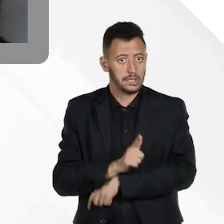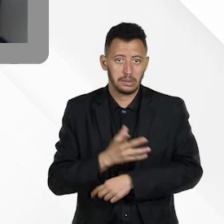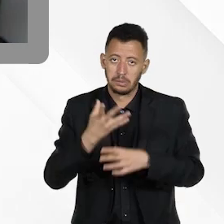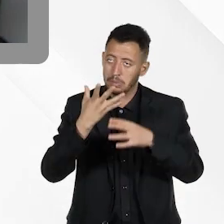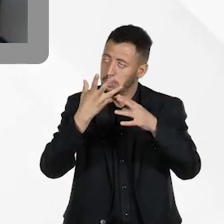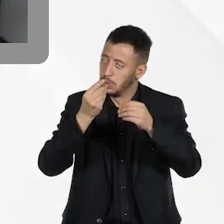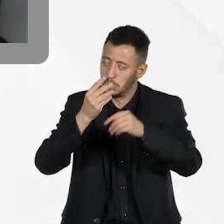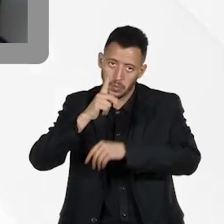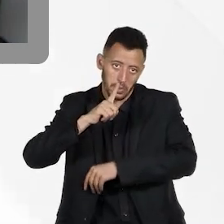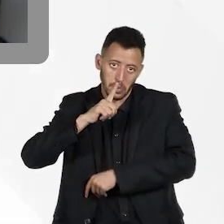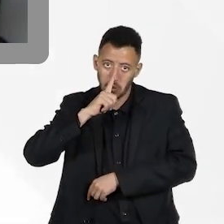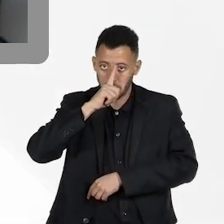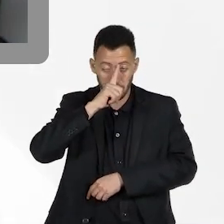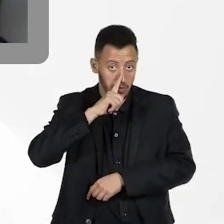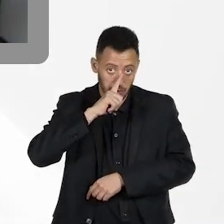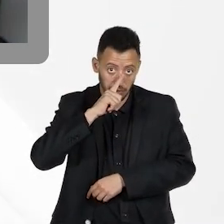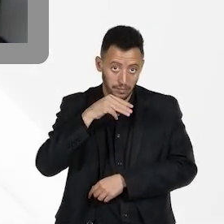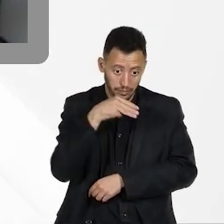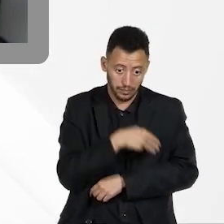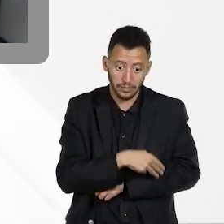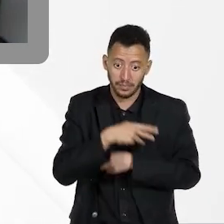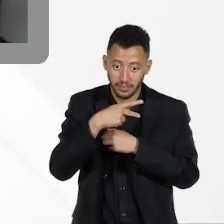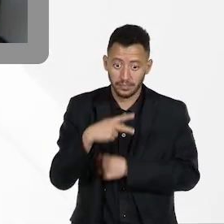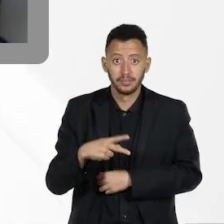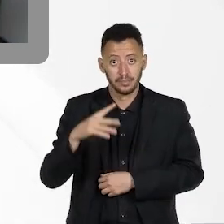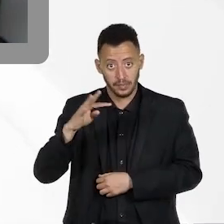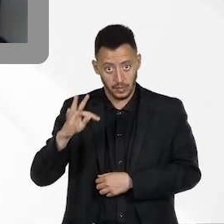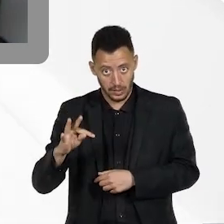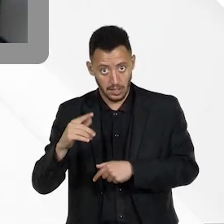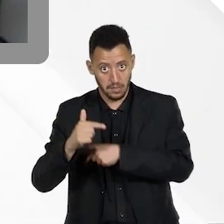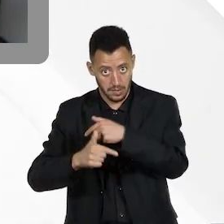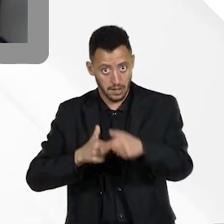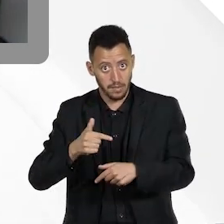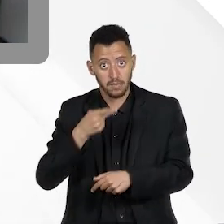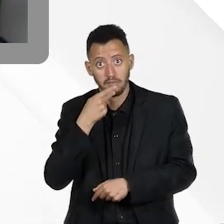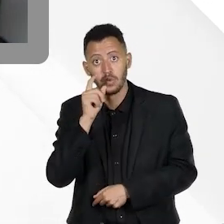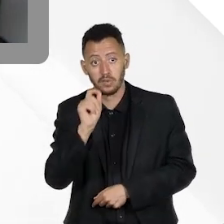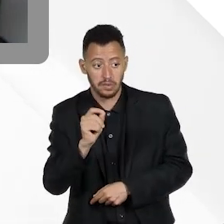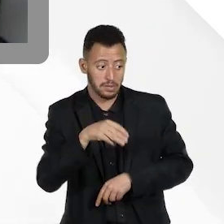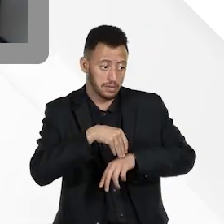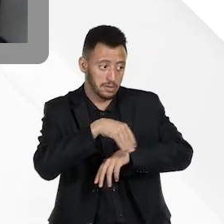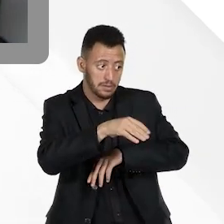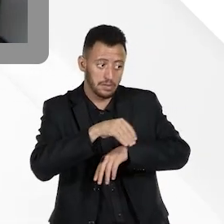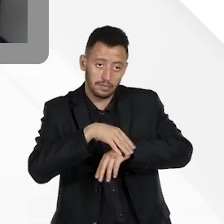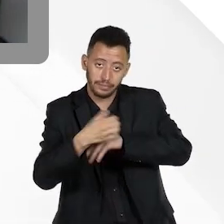níveis extremamente perigosos. Então, o Ministério Público do Trabalho tem expedido